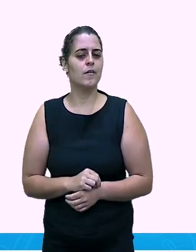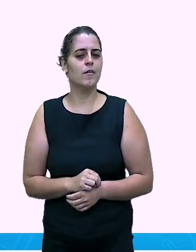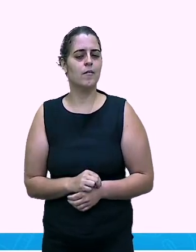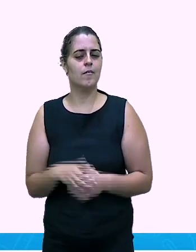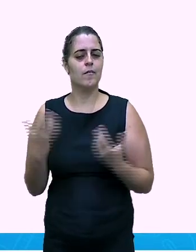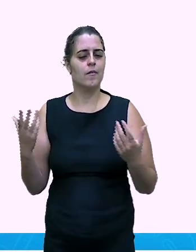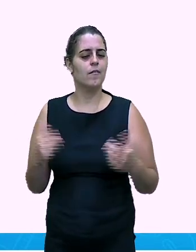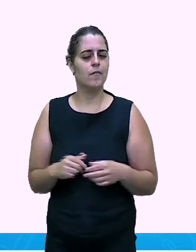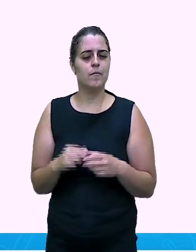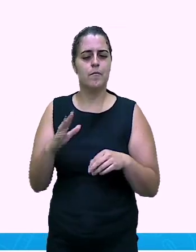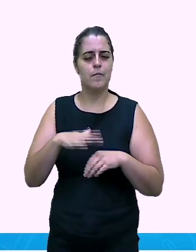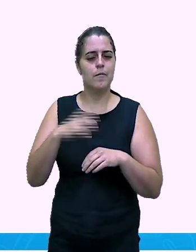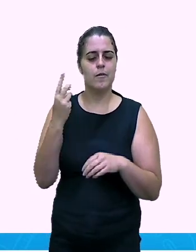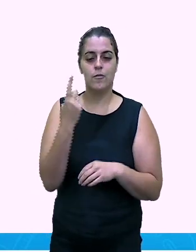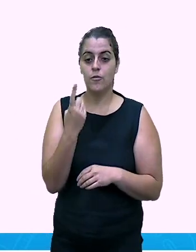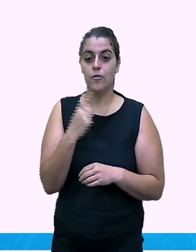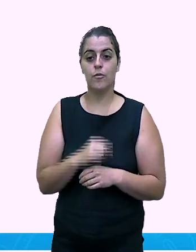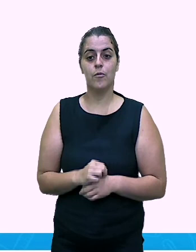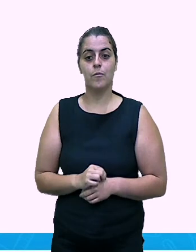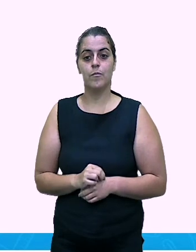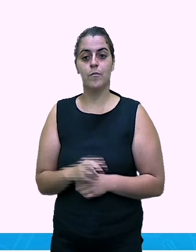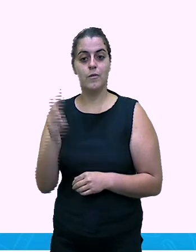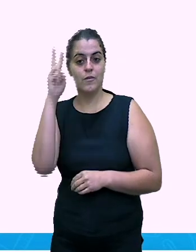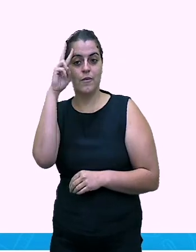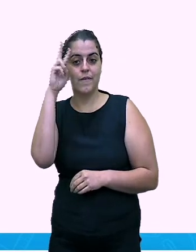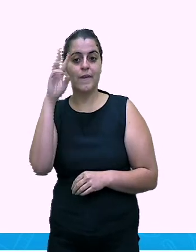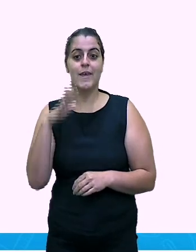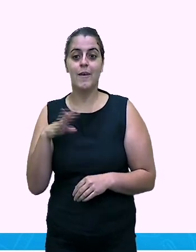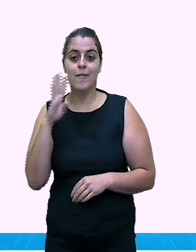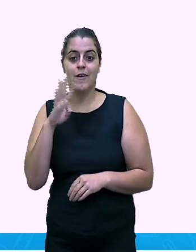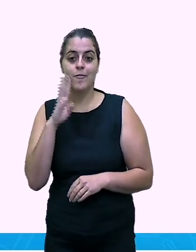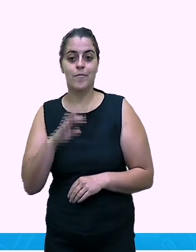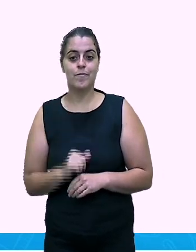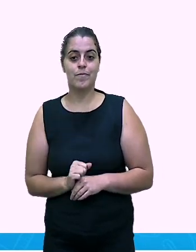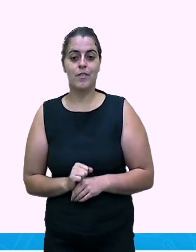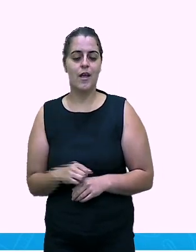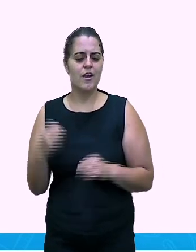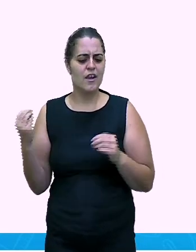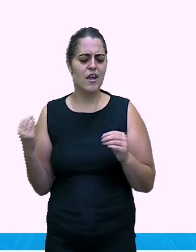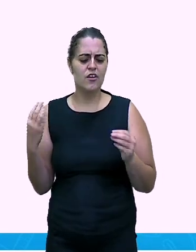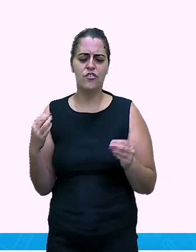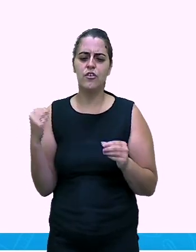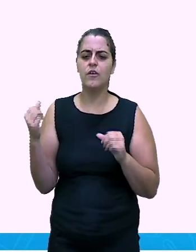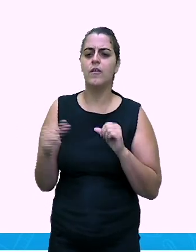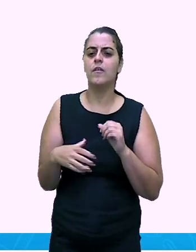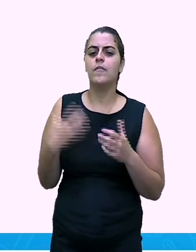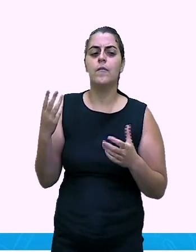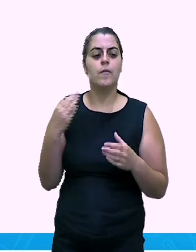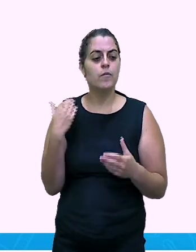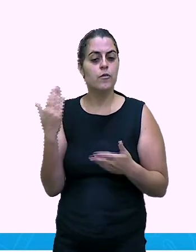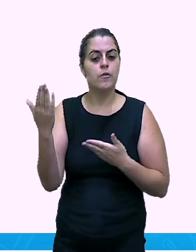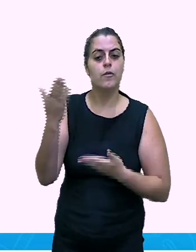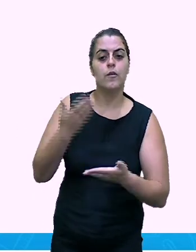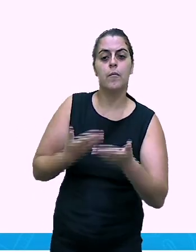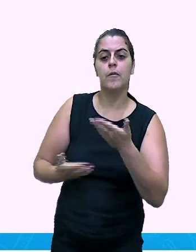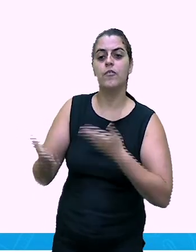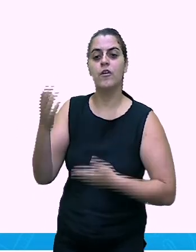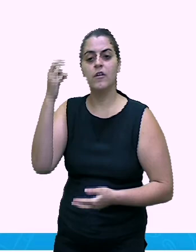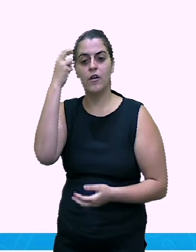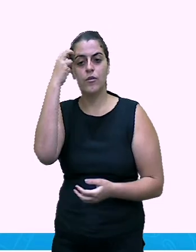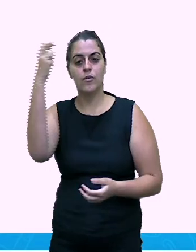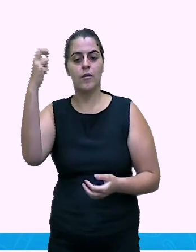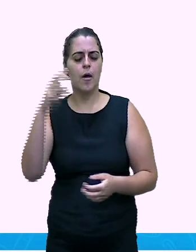criar mais de uma. Não esqueça, além de trocar conhecimento com seus colegas, sua